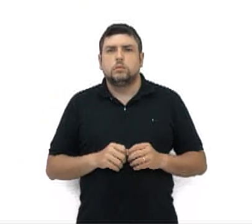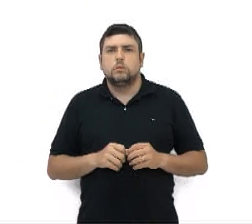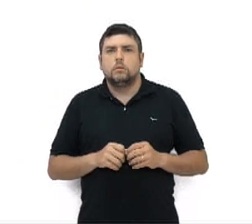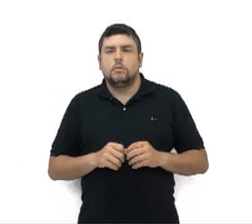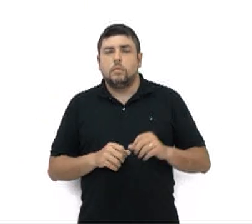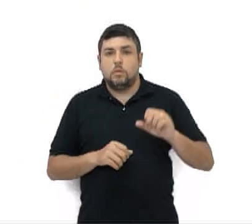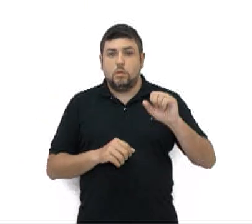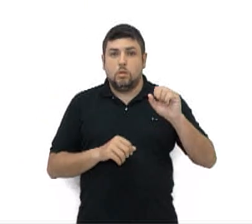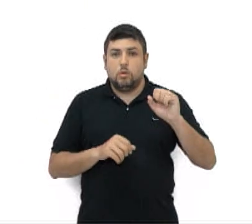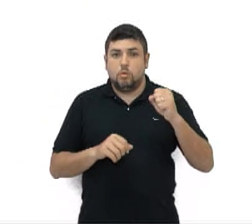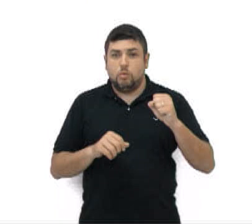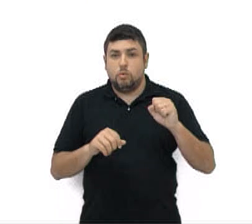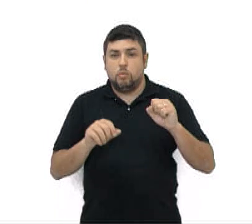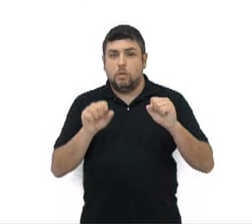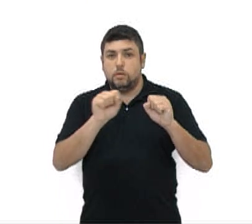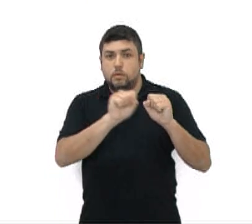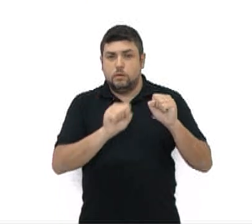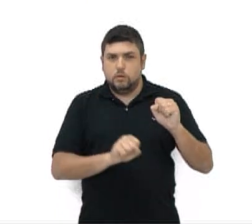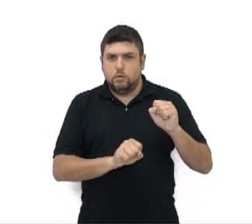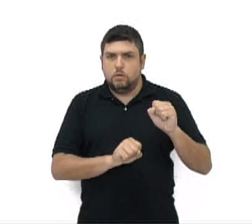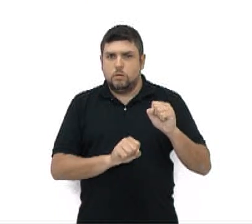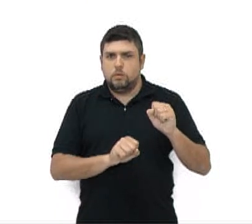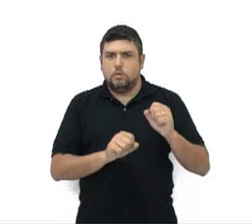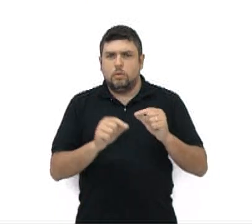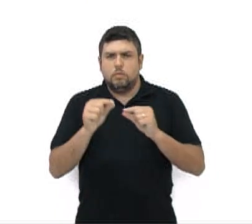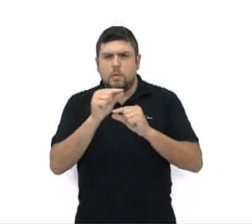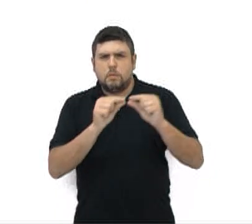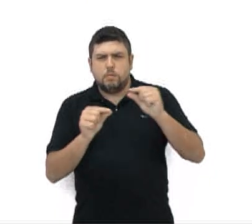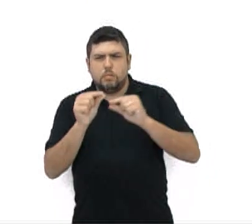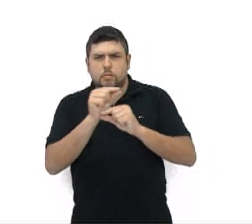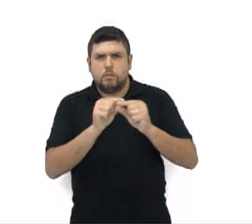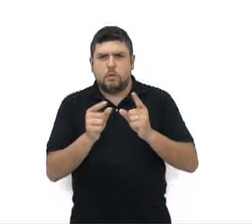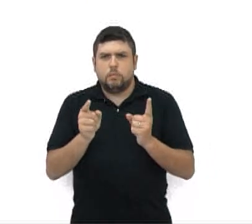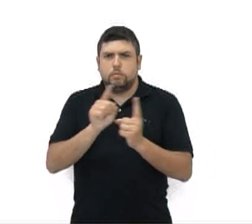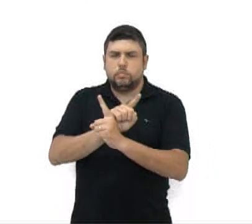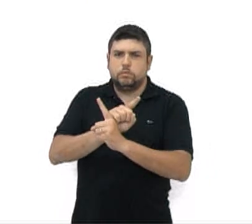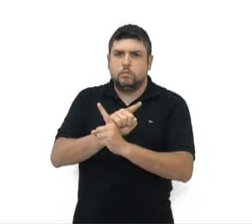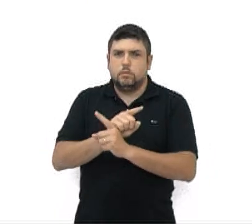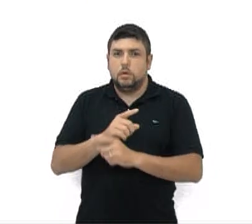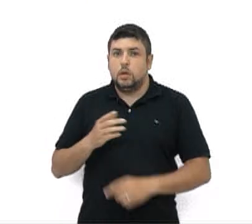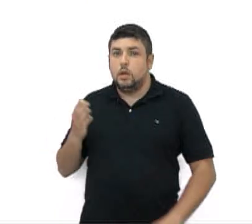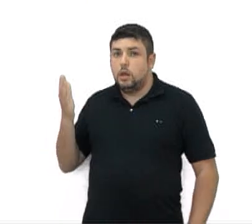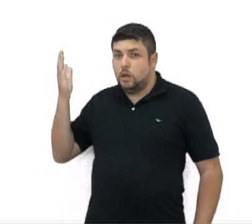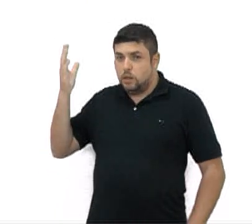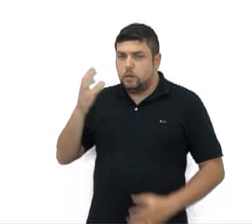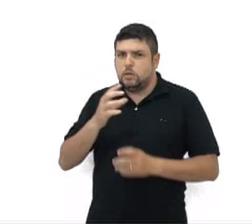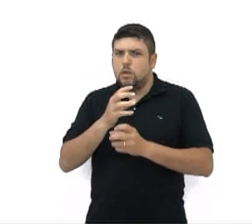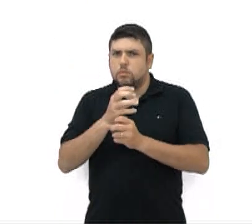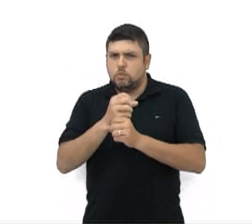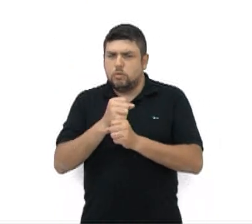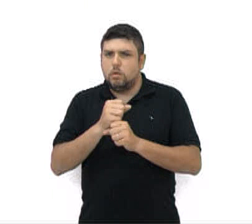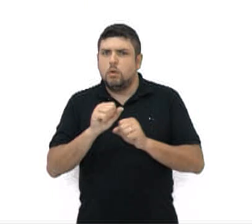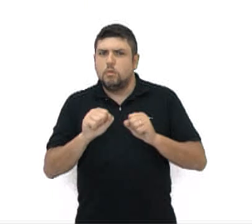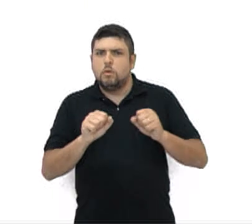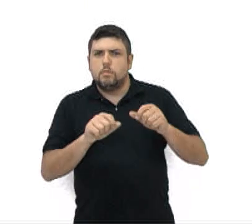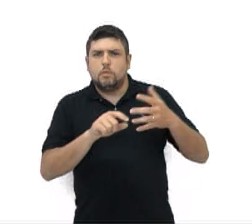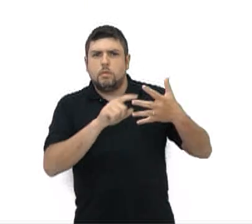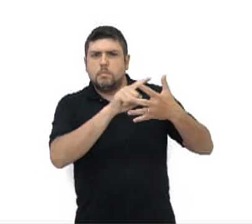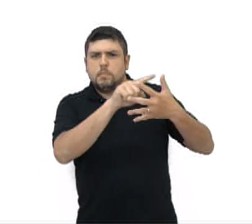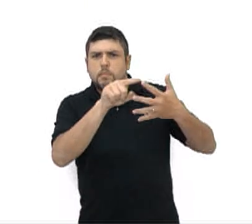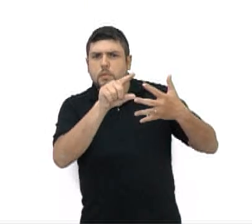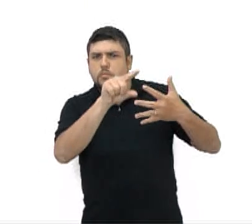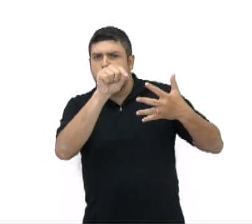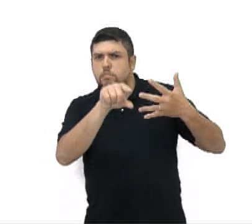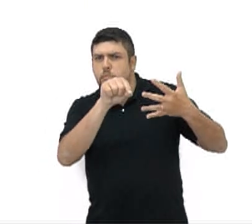segundos, o sentido do movimento da partícula se inverte. Isso aqui é uma somatória, pessoal. Pode ter mais de uma alternativa correta aí.